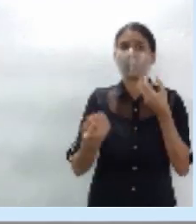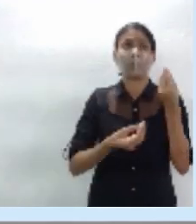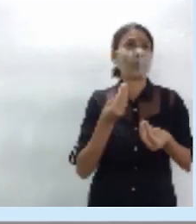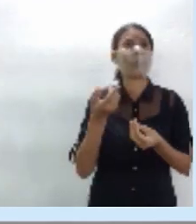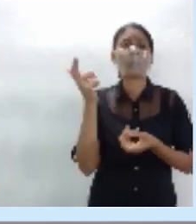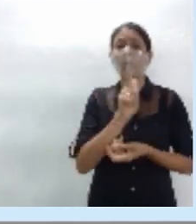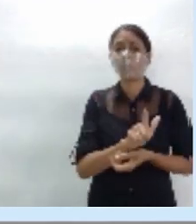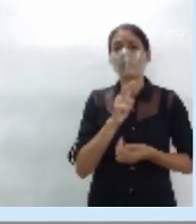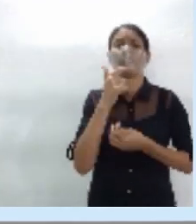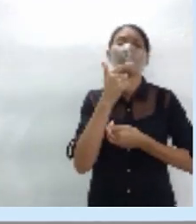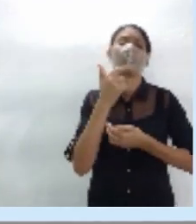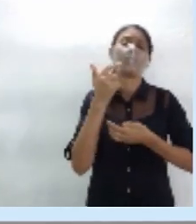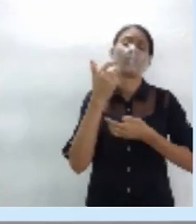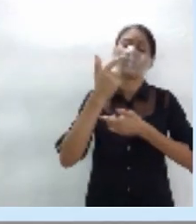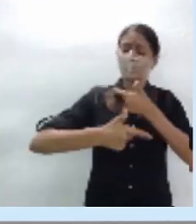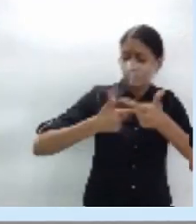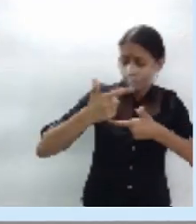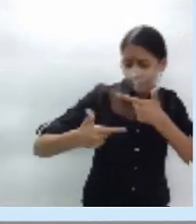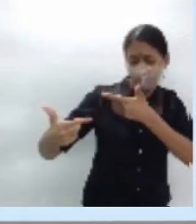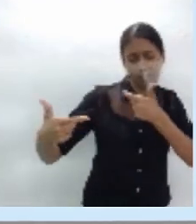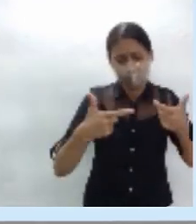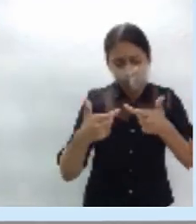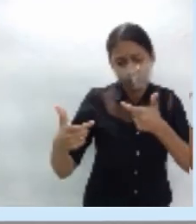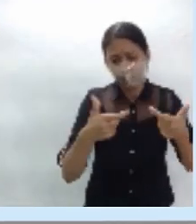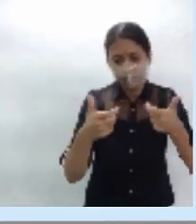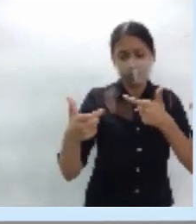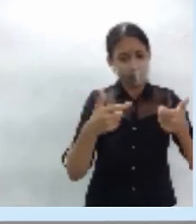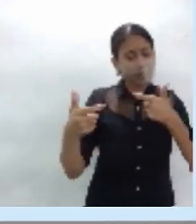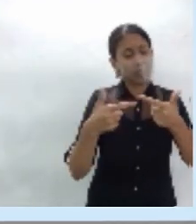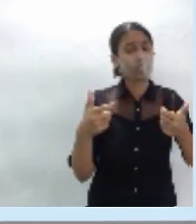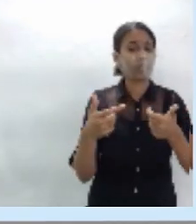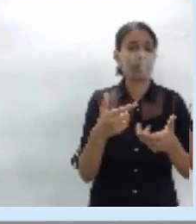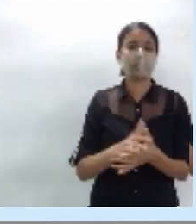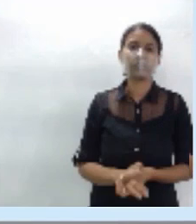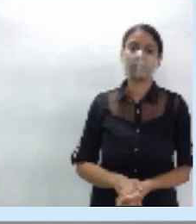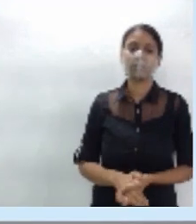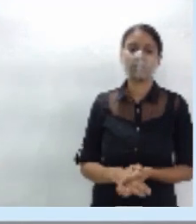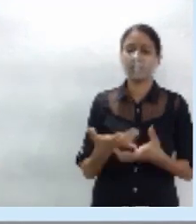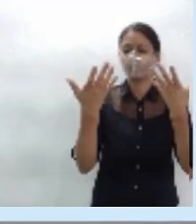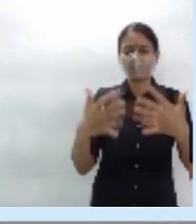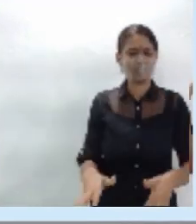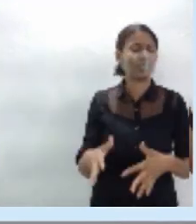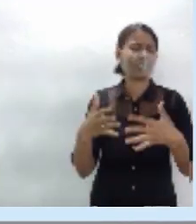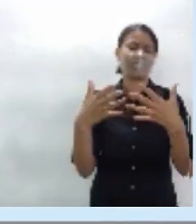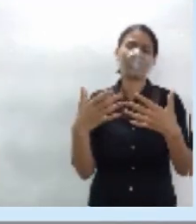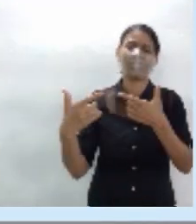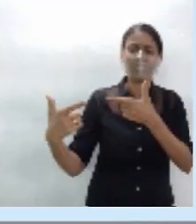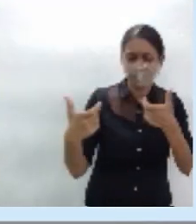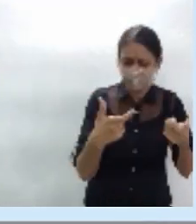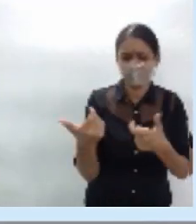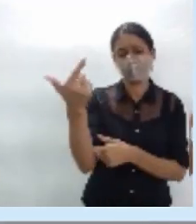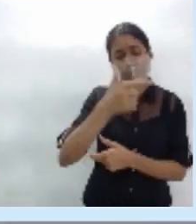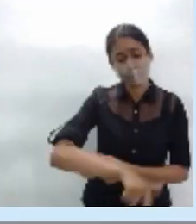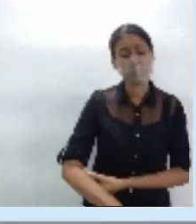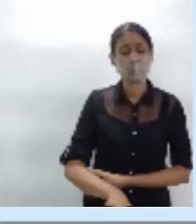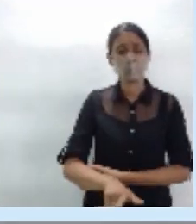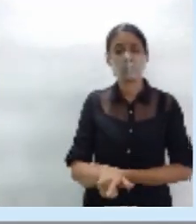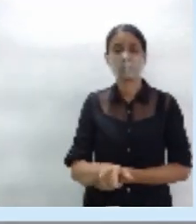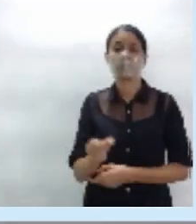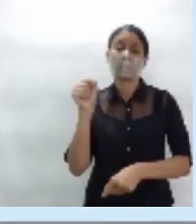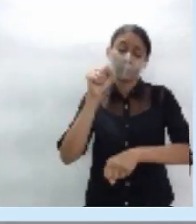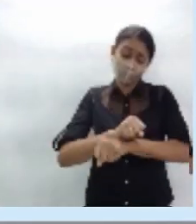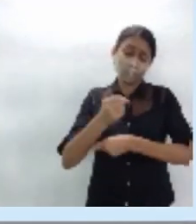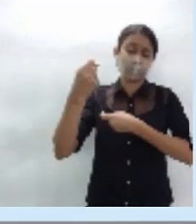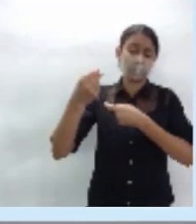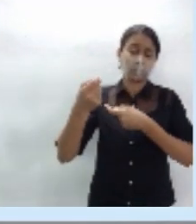pelo amor de Deus, não aguento mais guerra. Então muitos se entregavam e não queriam entrar nessa briga política sem necessidade,